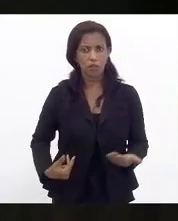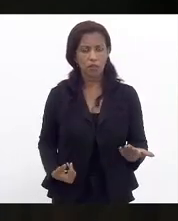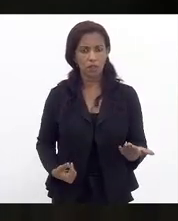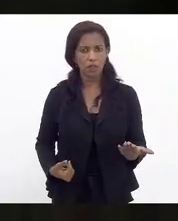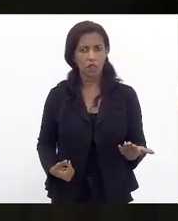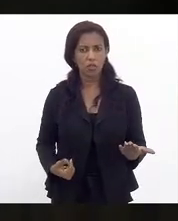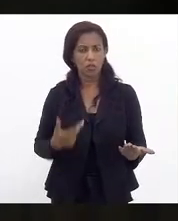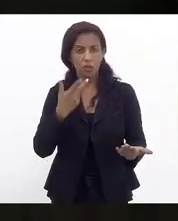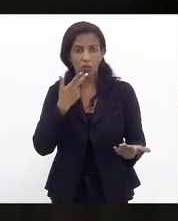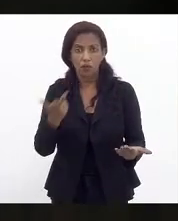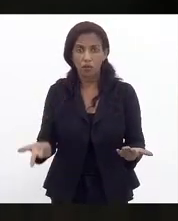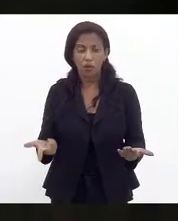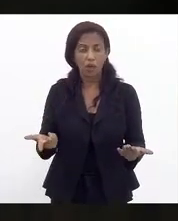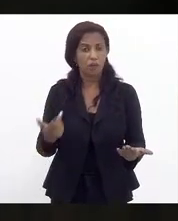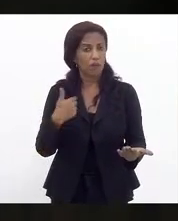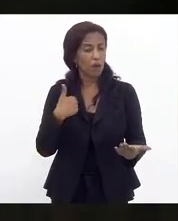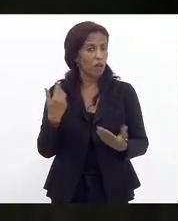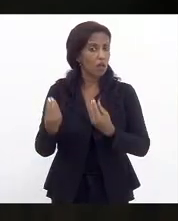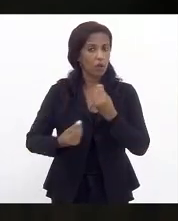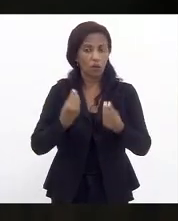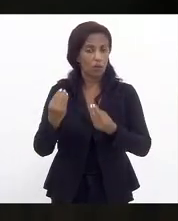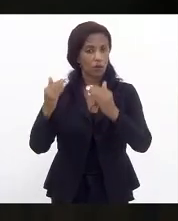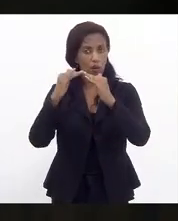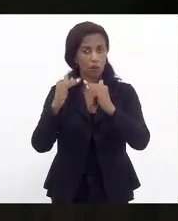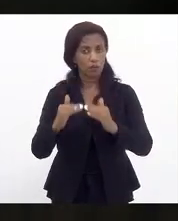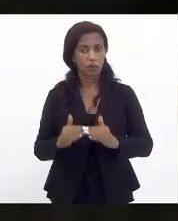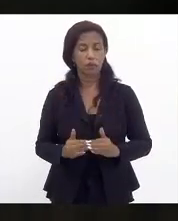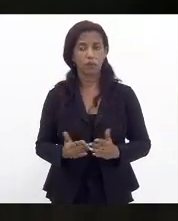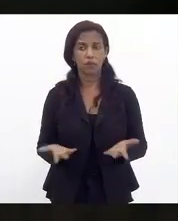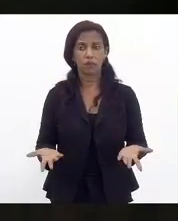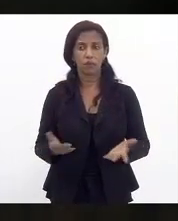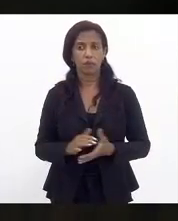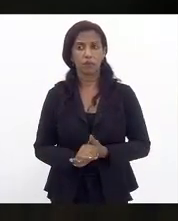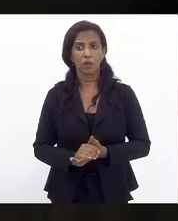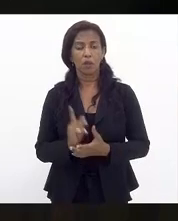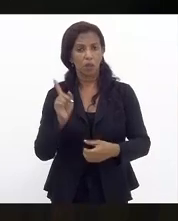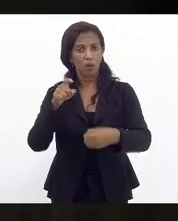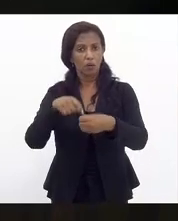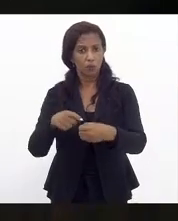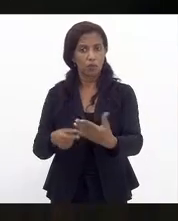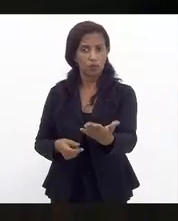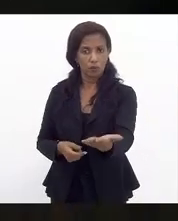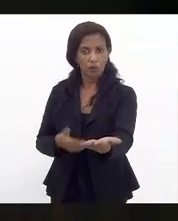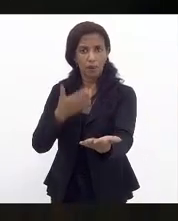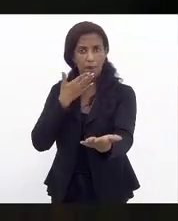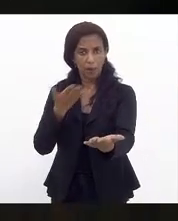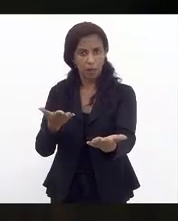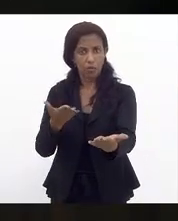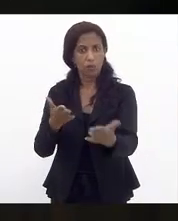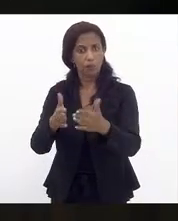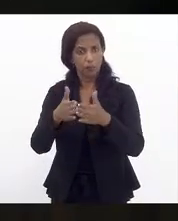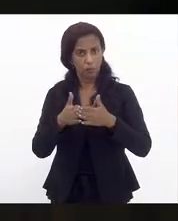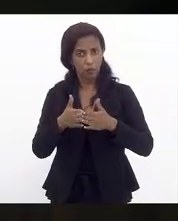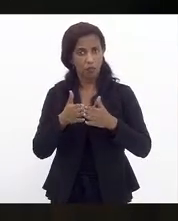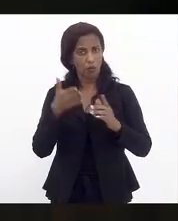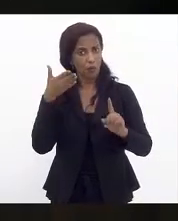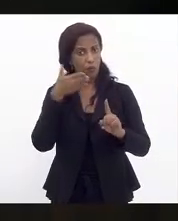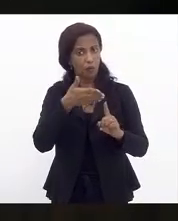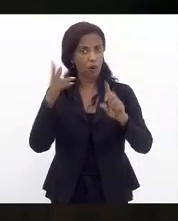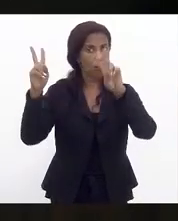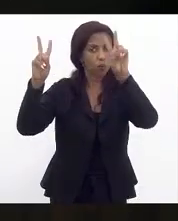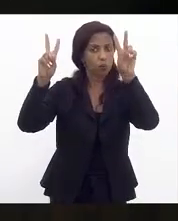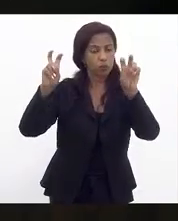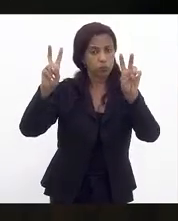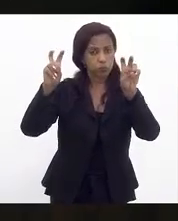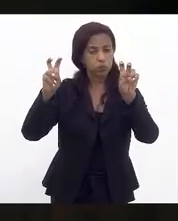e vou dar fala o conforme o meu o meu critério o que pintada Tá eu vou devolver a falou senhor Mas peço que você a tenha ao a